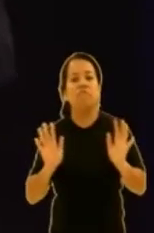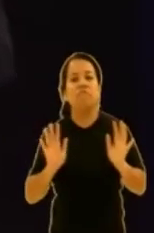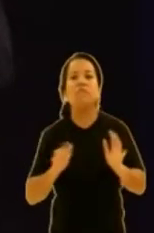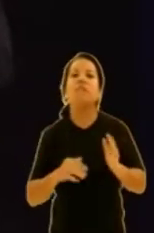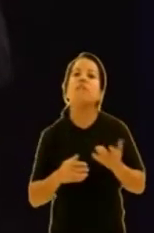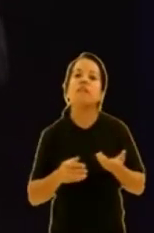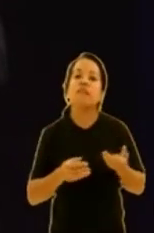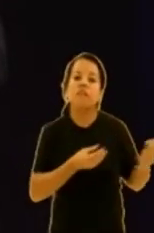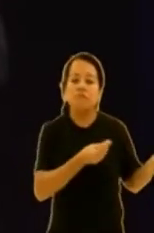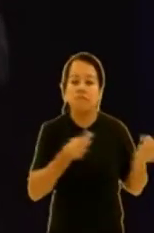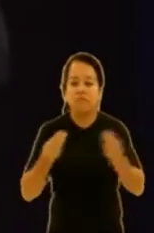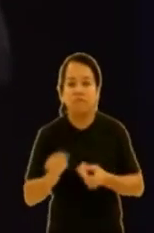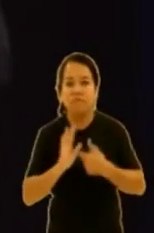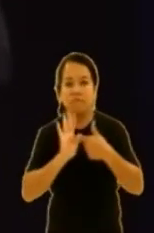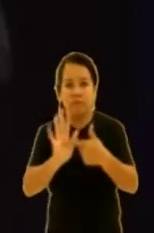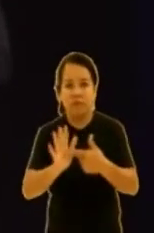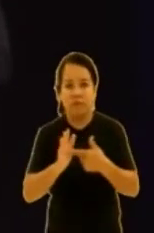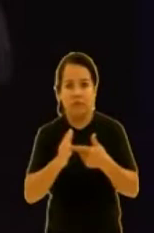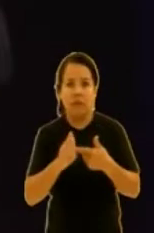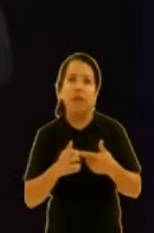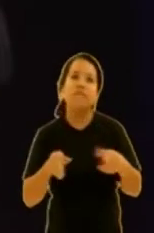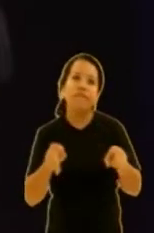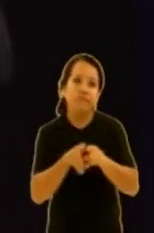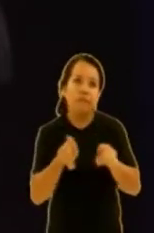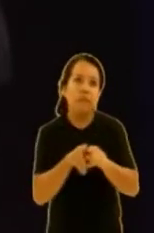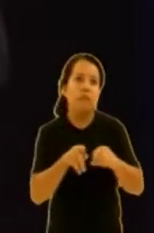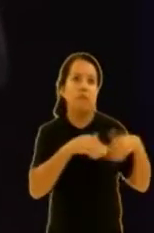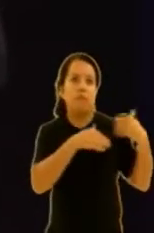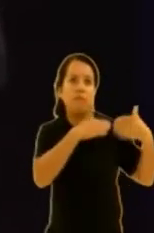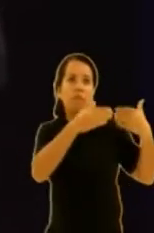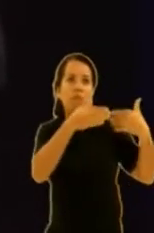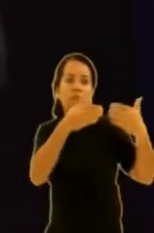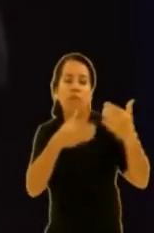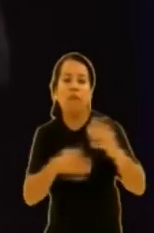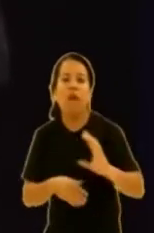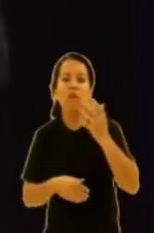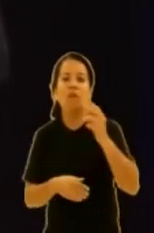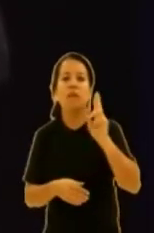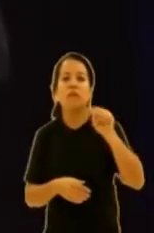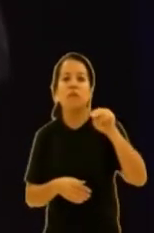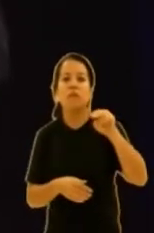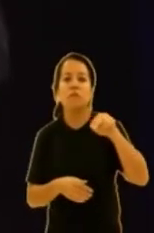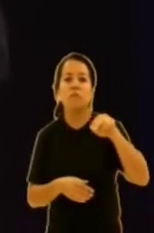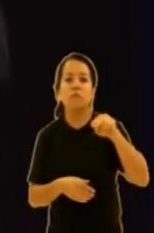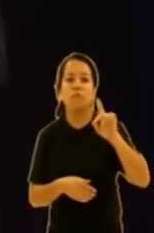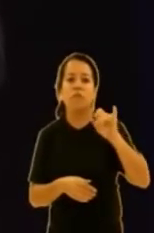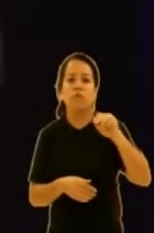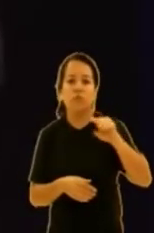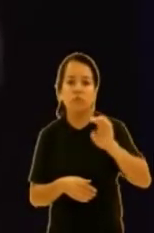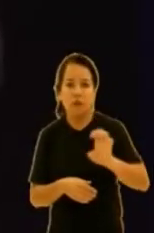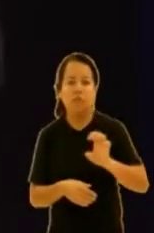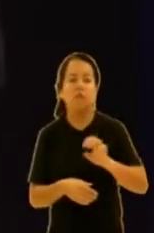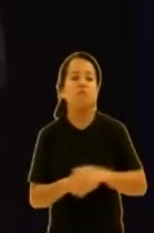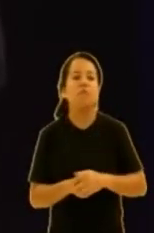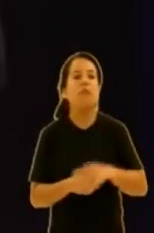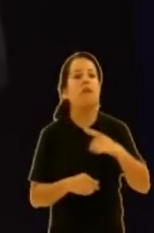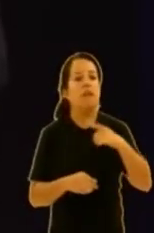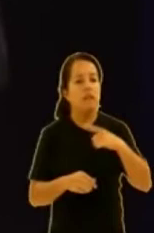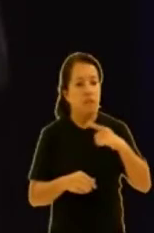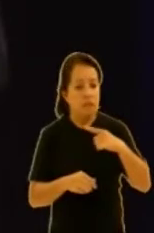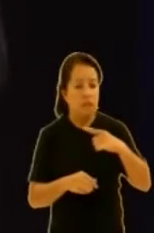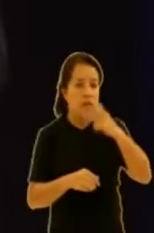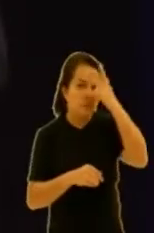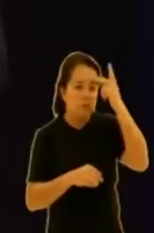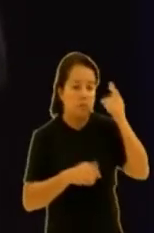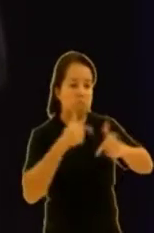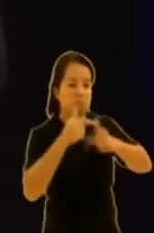os eventos da Undime, os nossos técnicos, nós temos uma linha de frente de técnicos ali, que